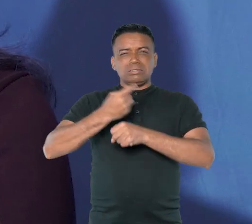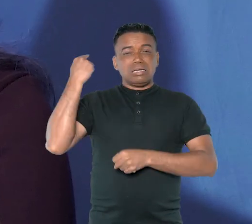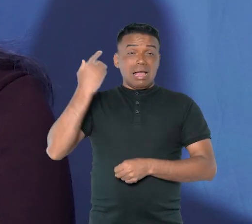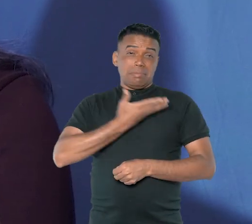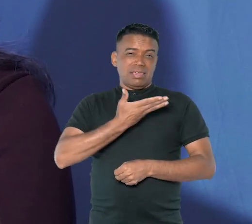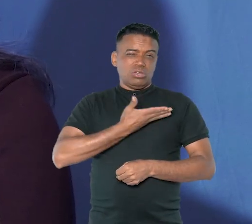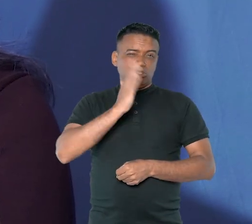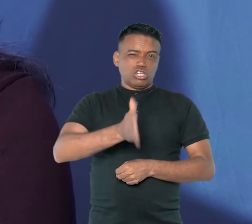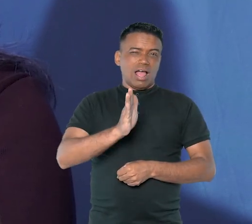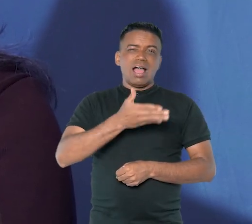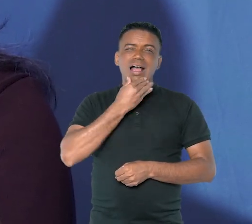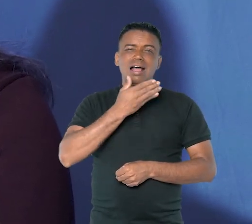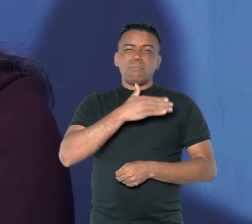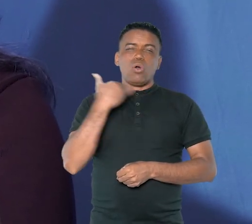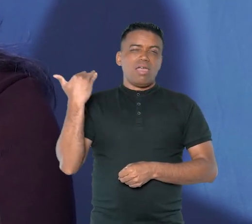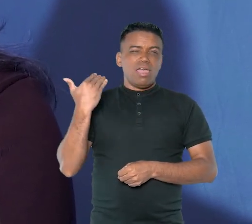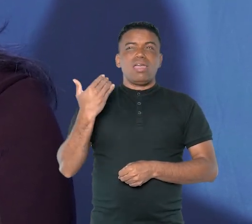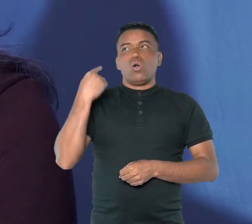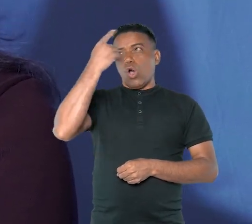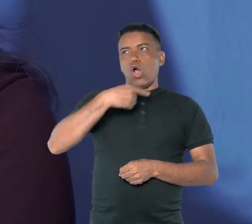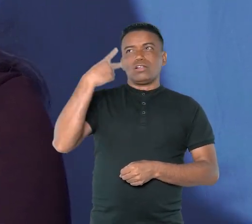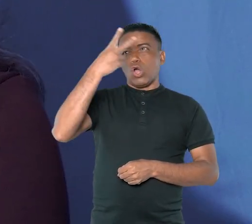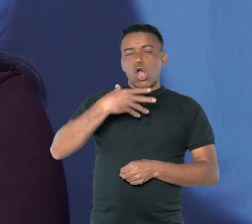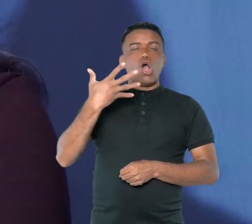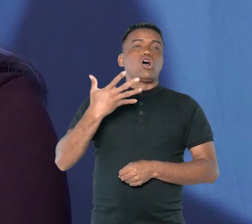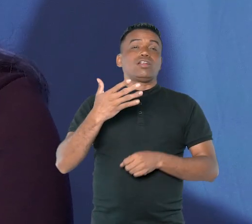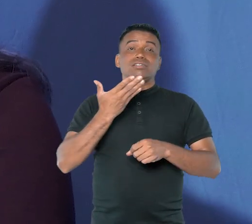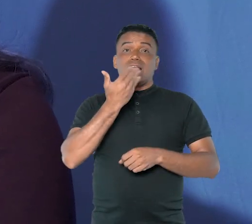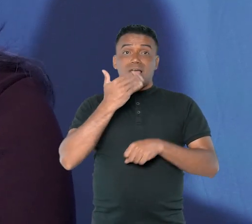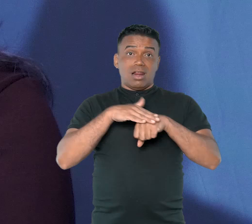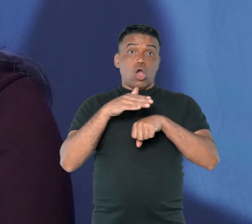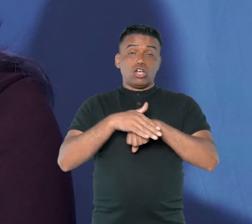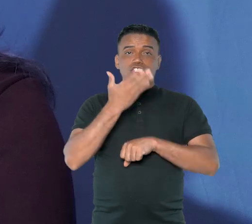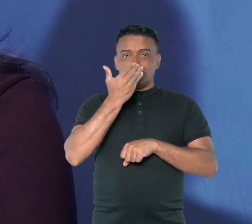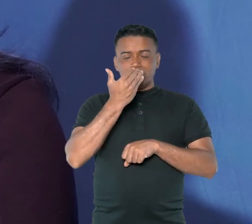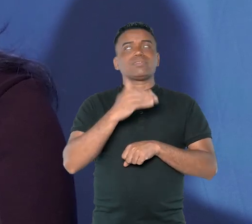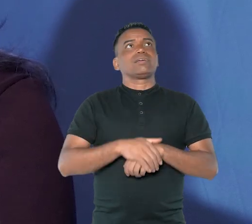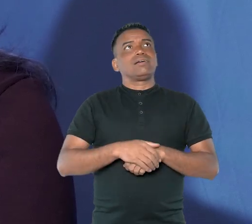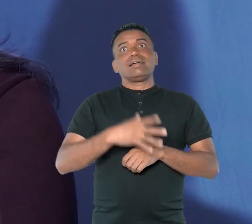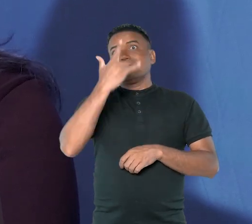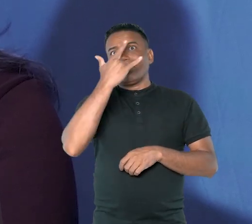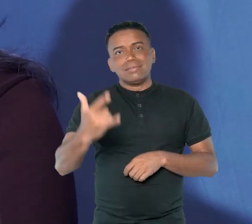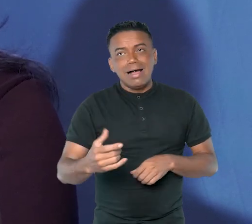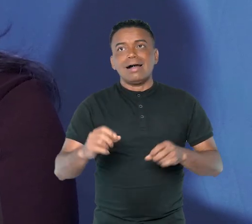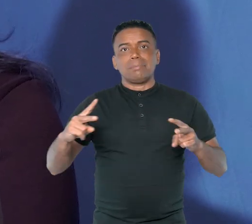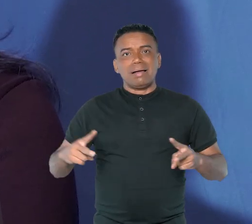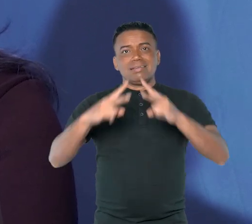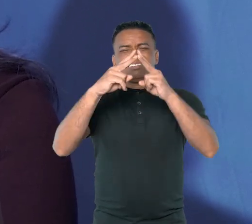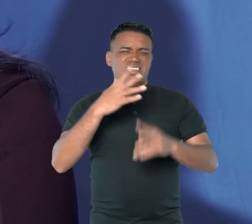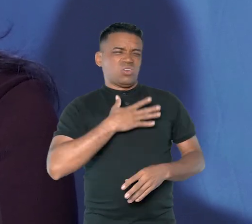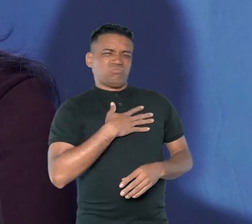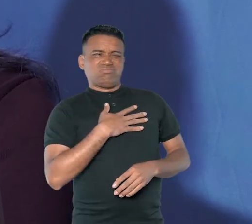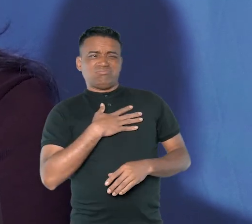foi, que viveu uns anos por lá, passou horas durante o jantar me contando dos encantos de Paris. Fiquei uma semana hospedada na casa de amigos que